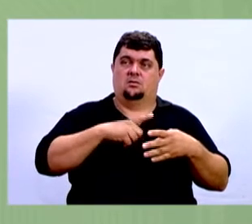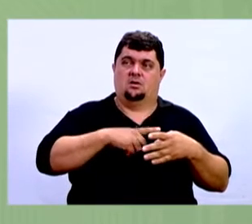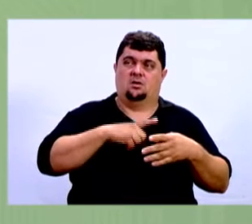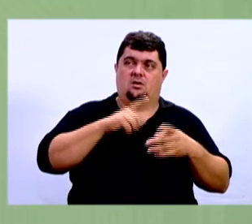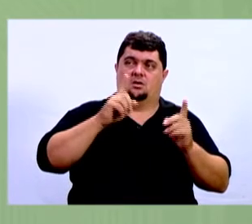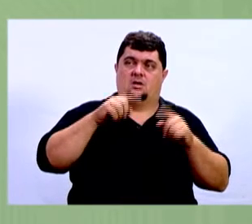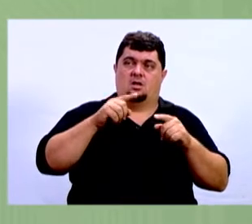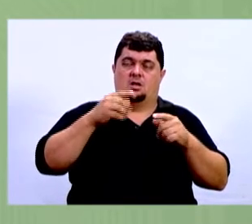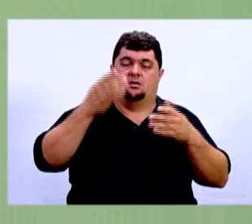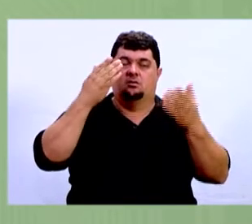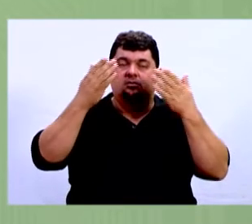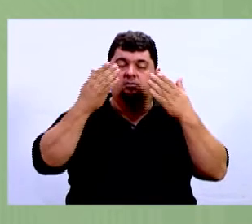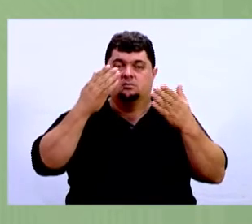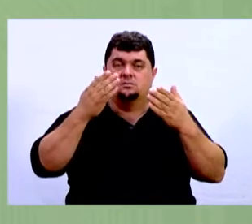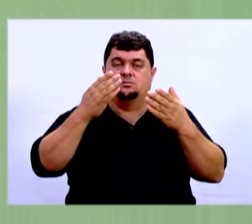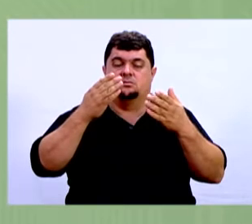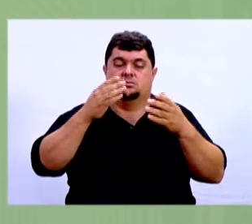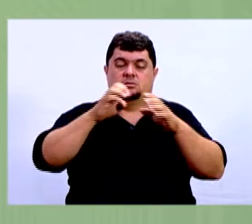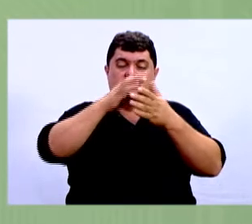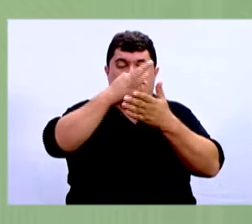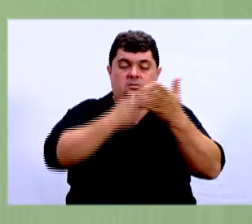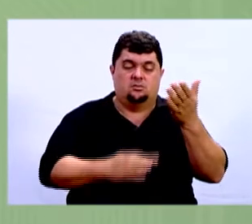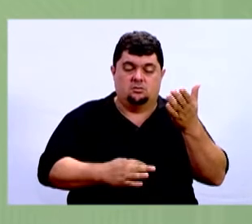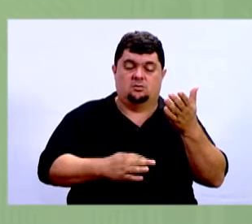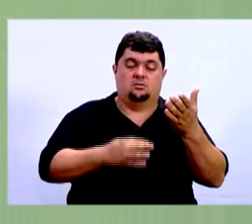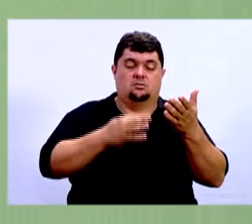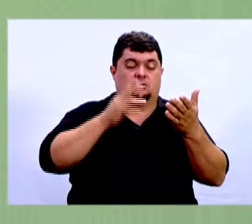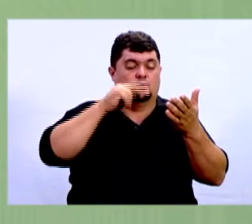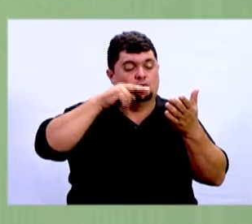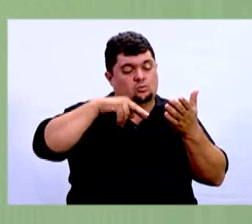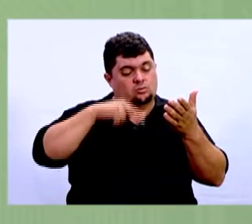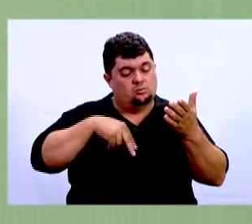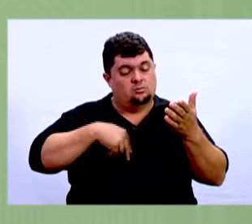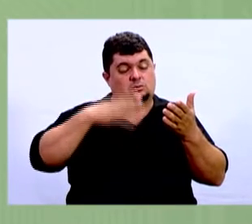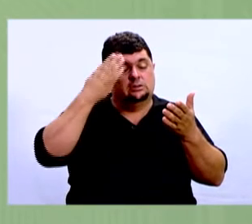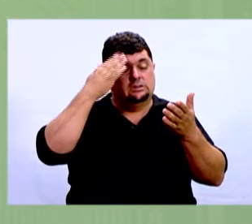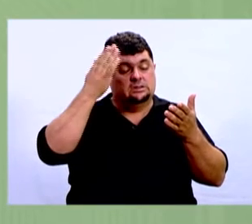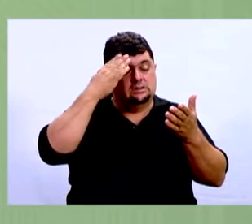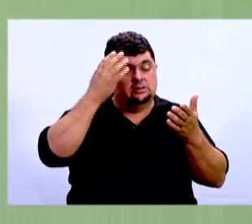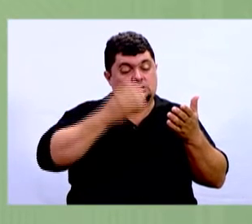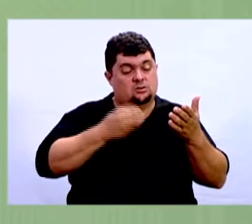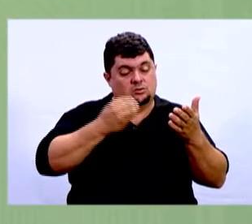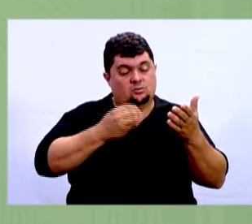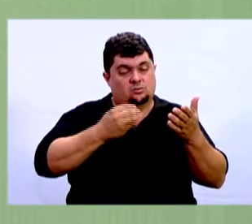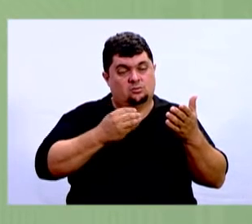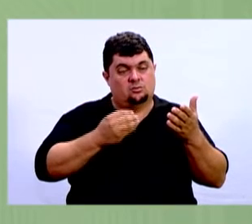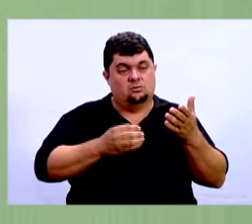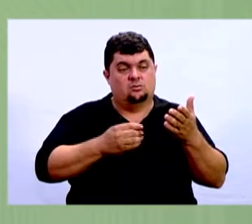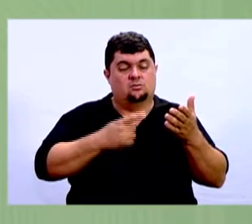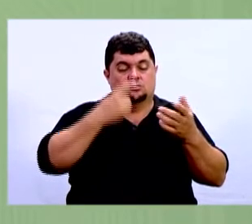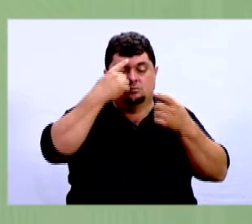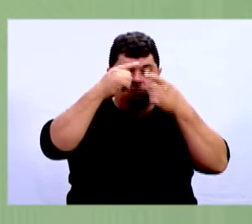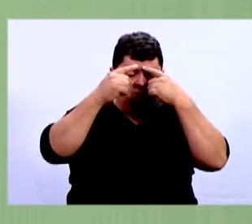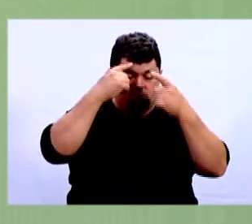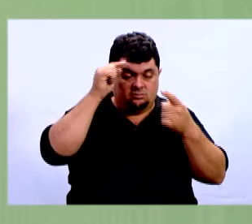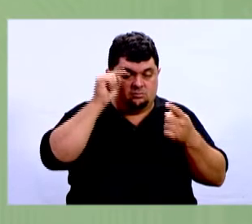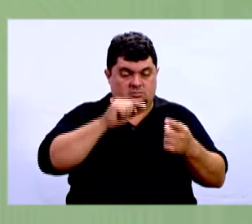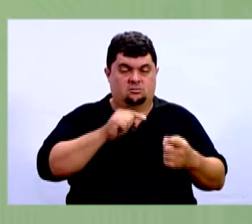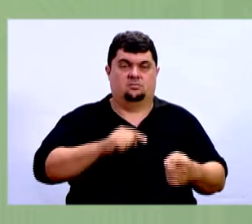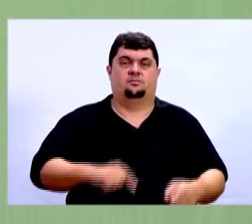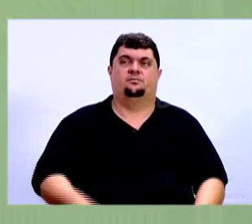em analisar a estrutura de um texto e a partir disso compreender as construções ideológicas do